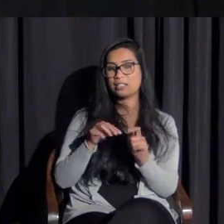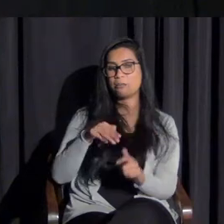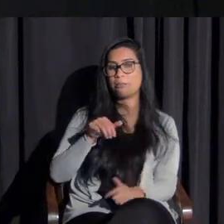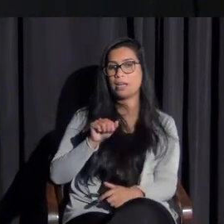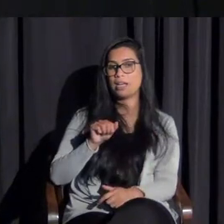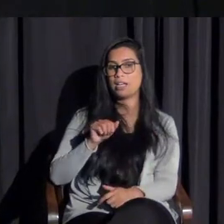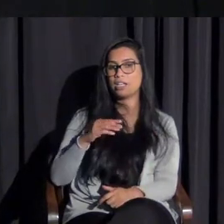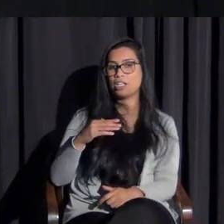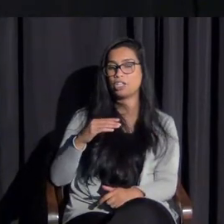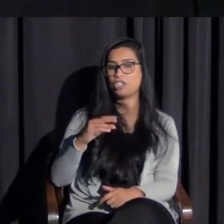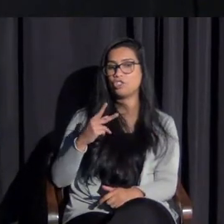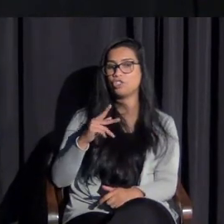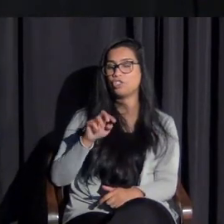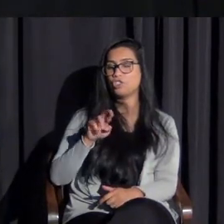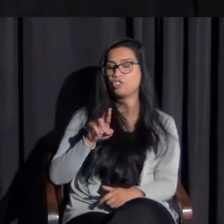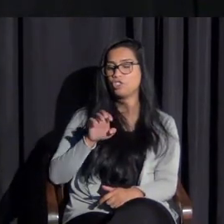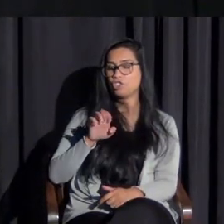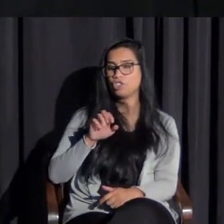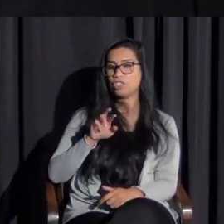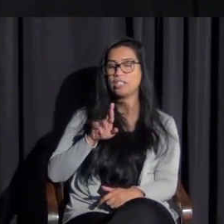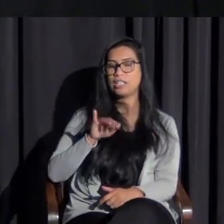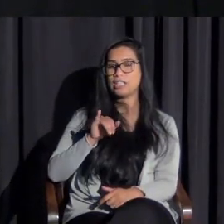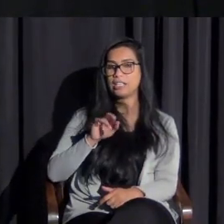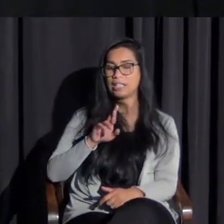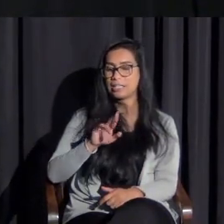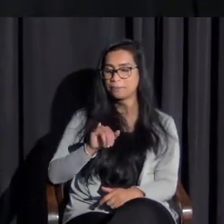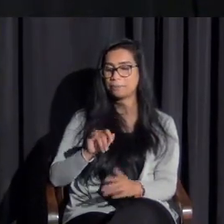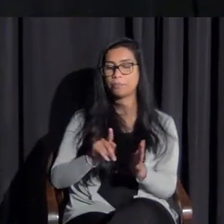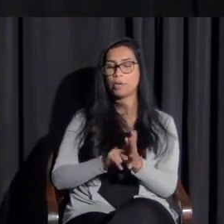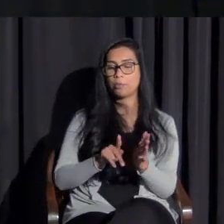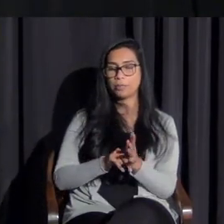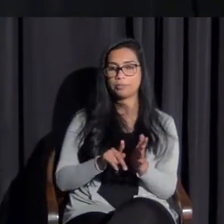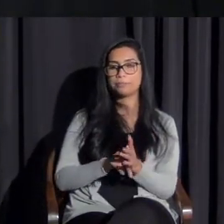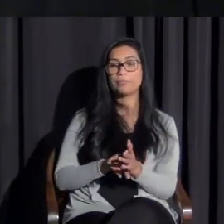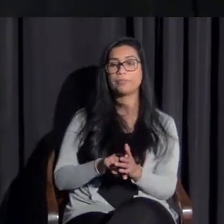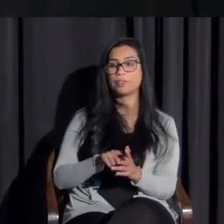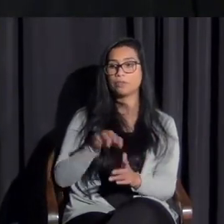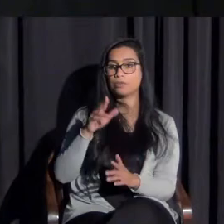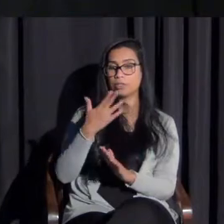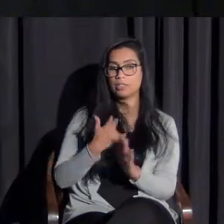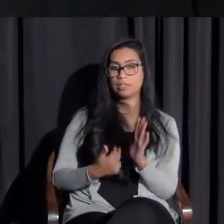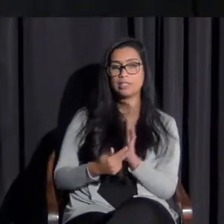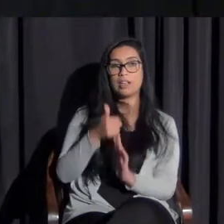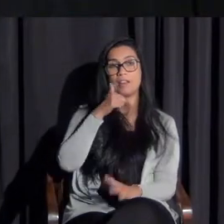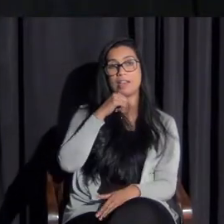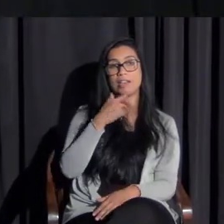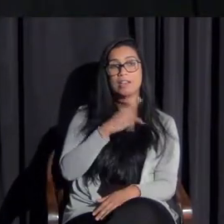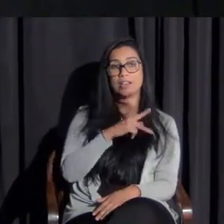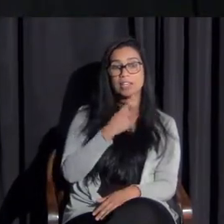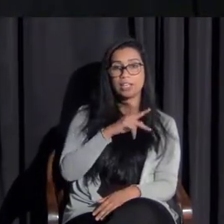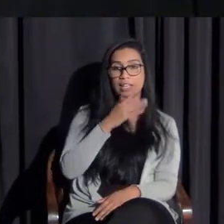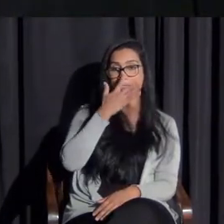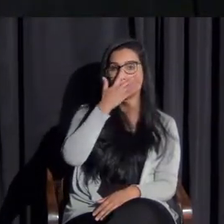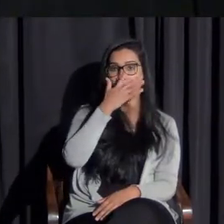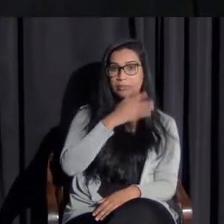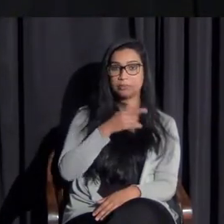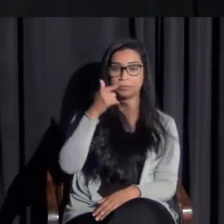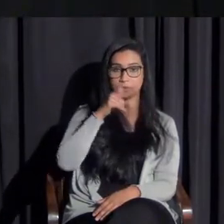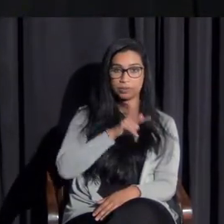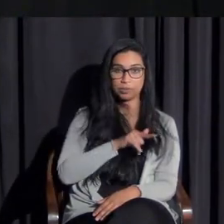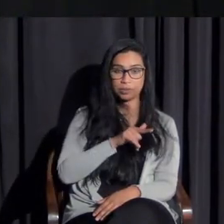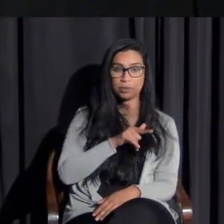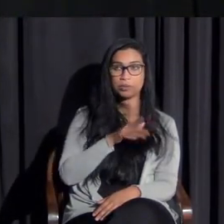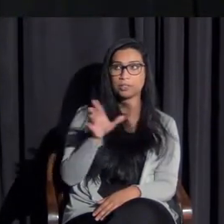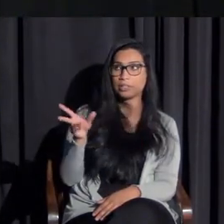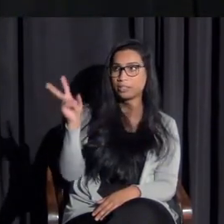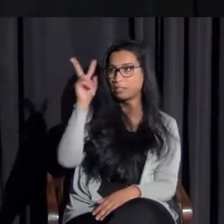dos desenhos. E é muito interessante porque ela recupera o quão centenários são. Então,